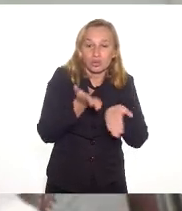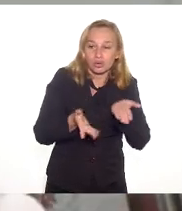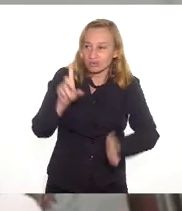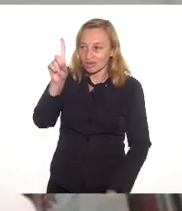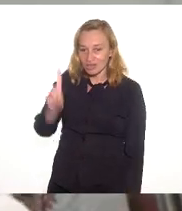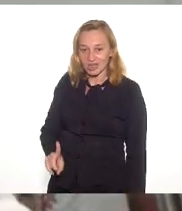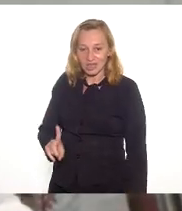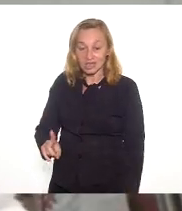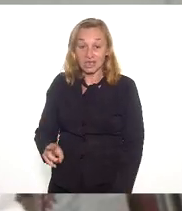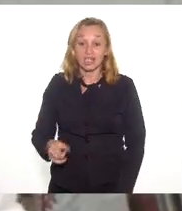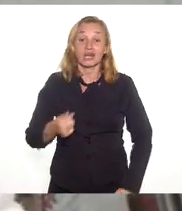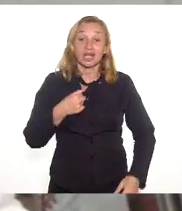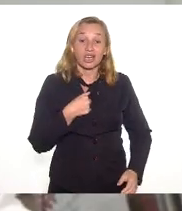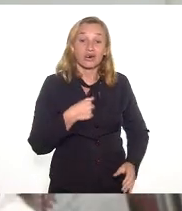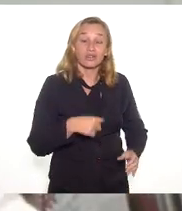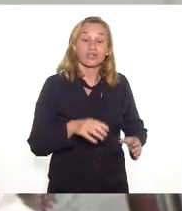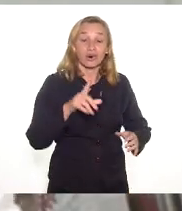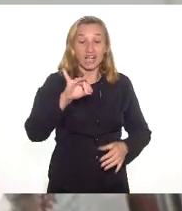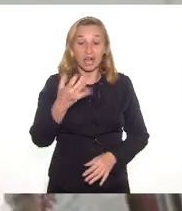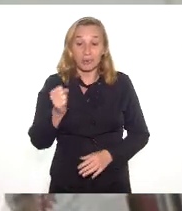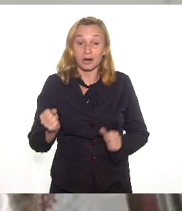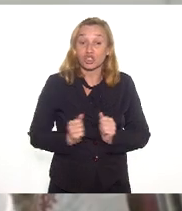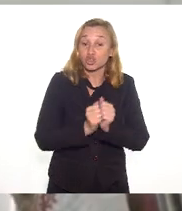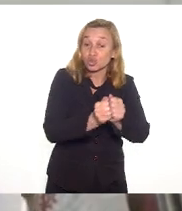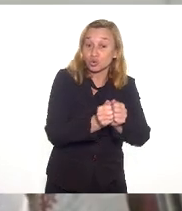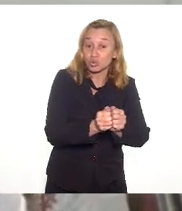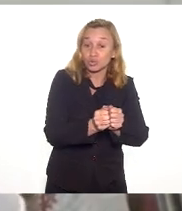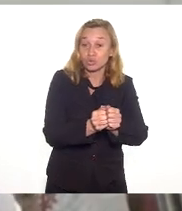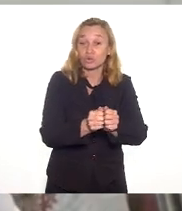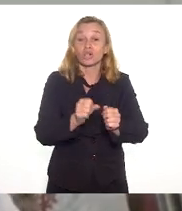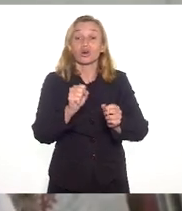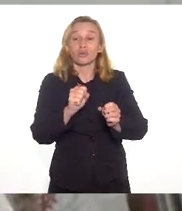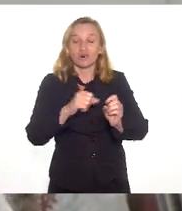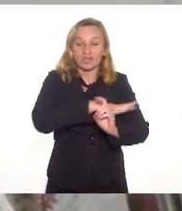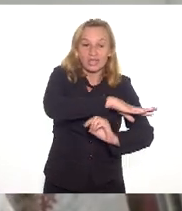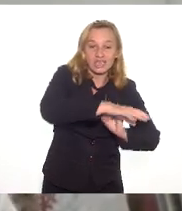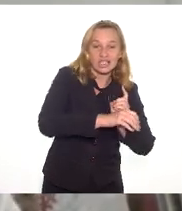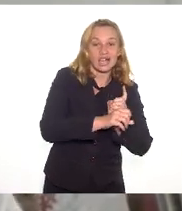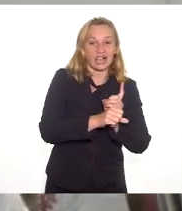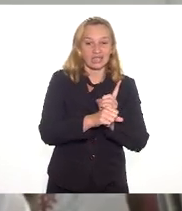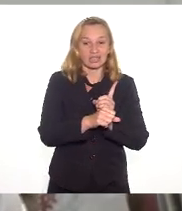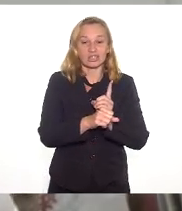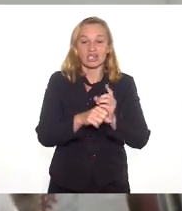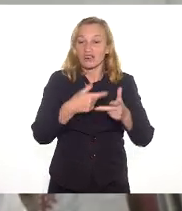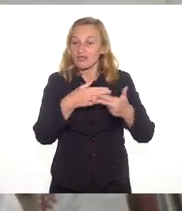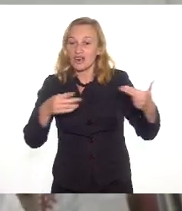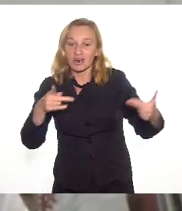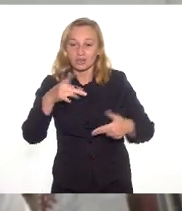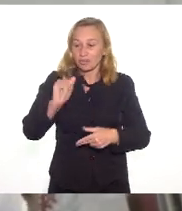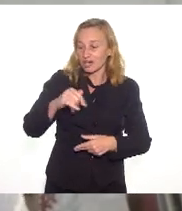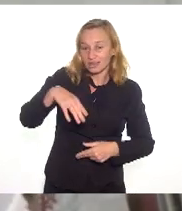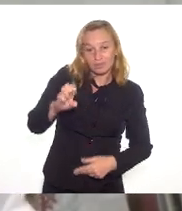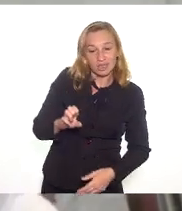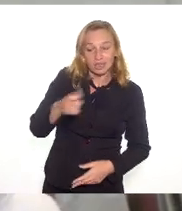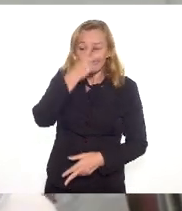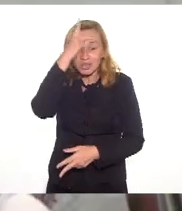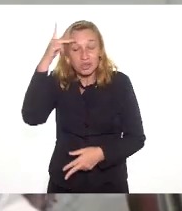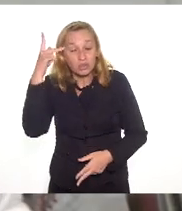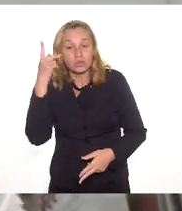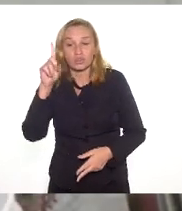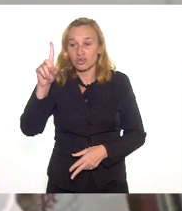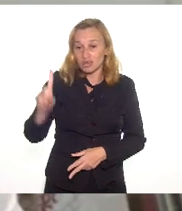Eu lancei uma campanha junto com a sociedade civil, com inúmeros pais e mães de pessoas